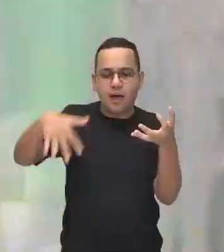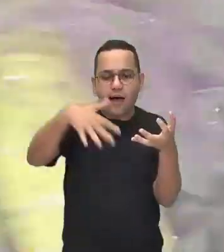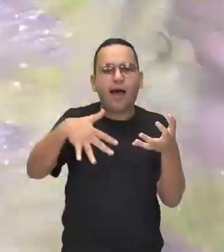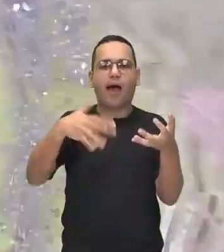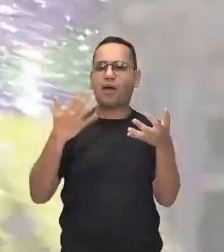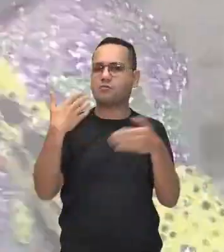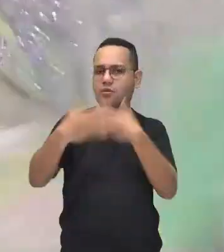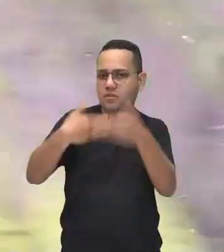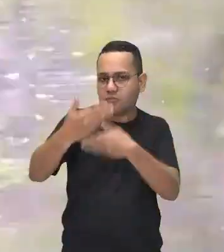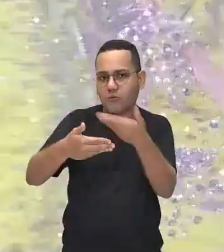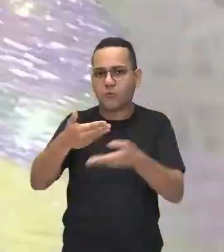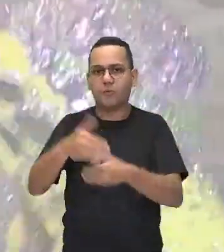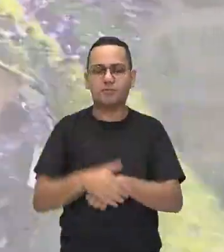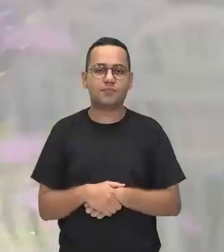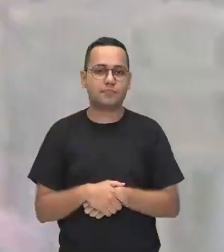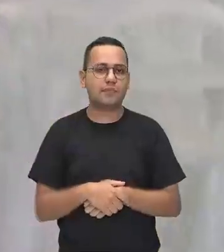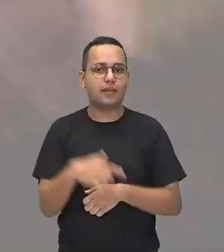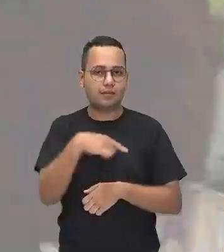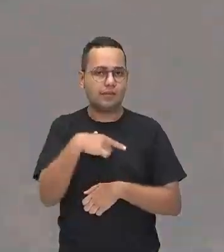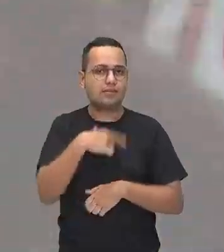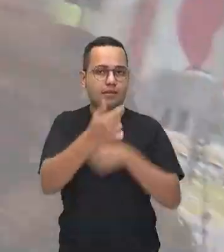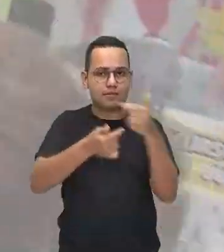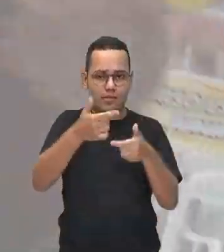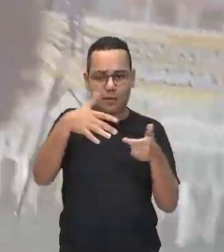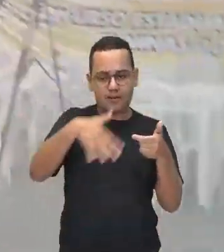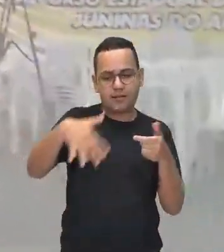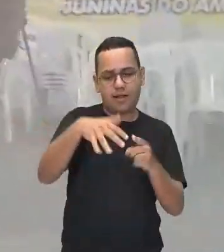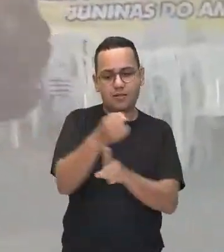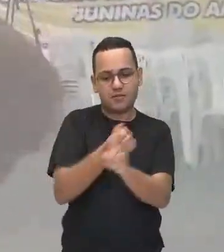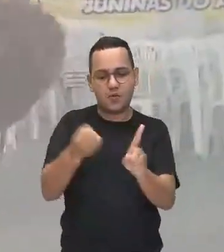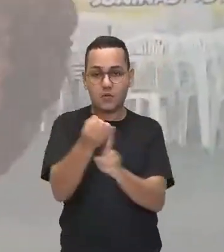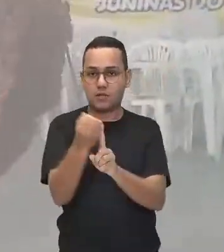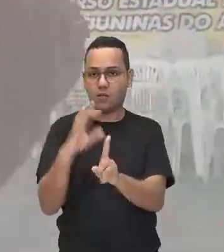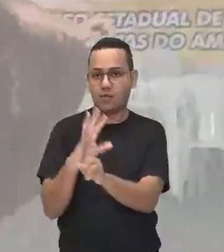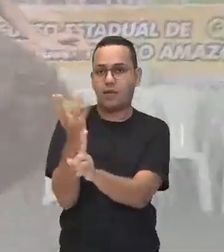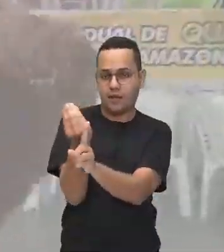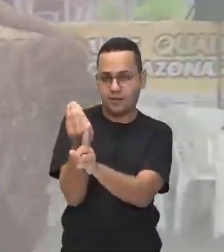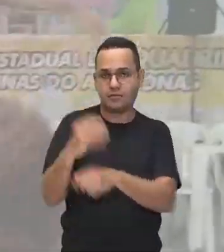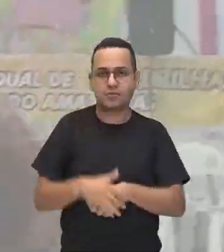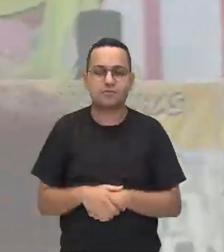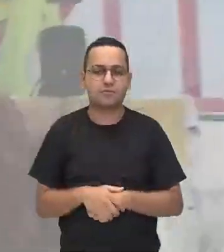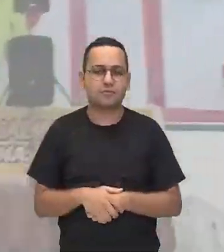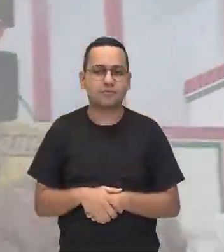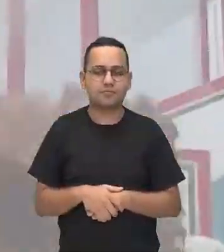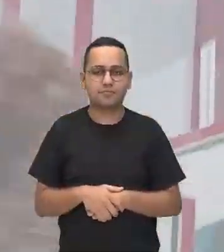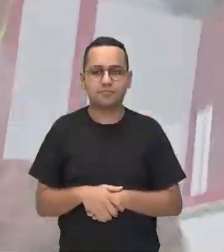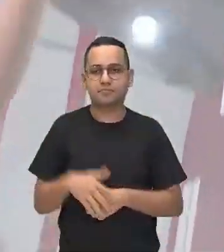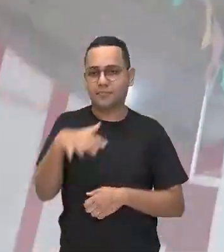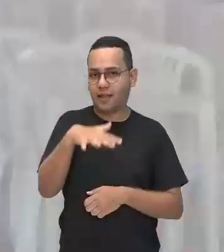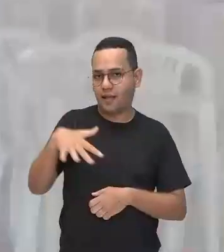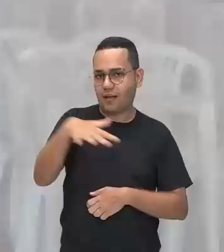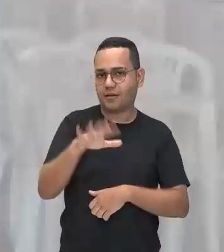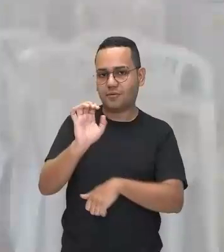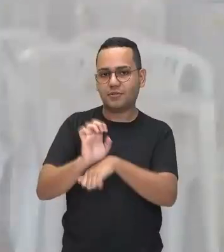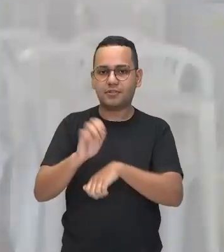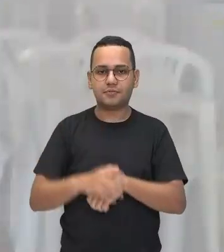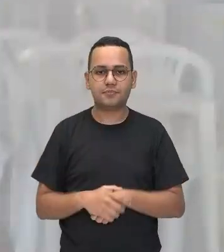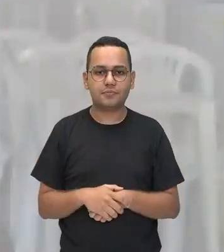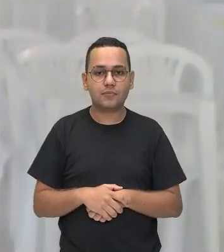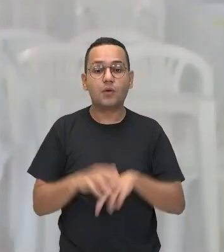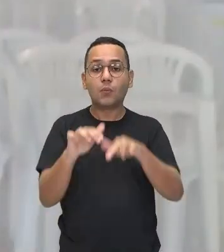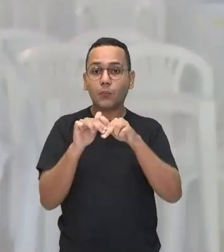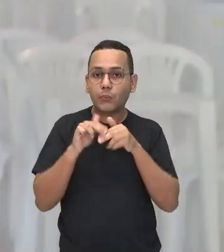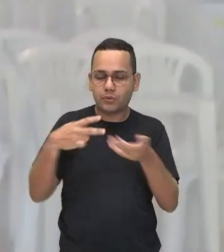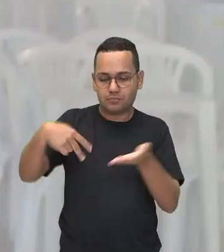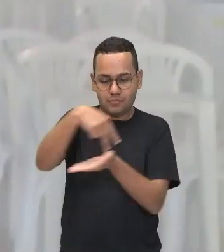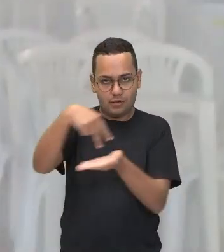e por todo o trabalho artístico e social que vem desenvolvendo em todo o território do nosso estado. As quadrilhas do